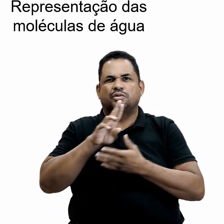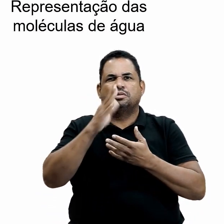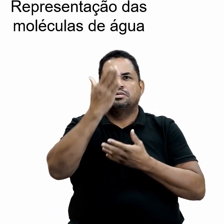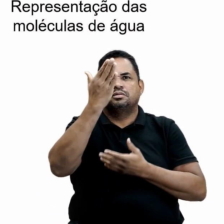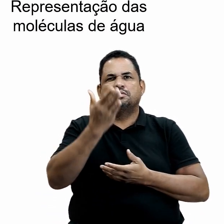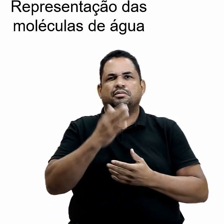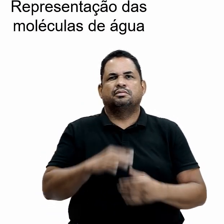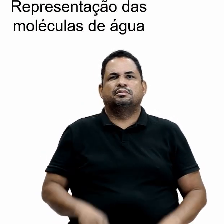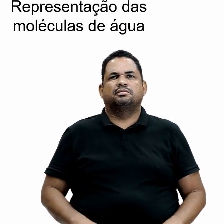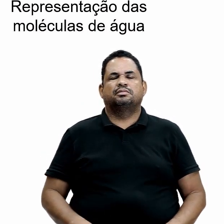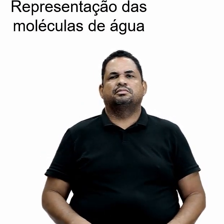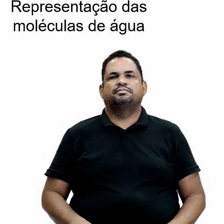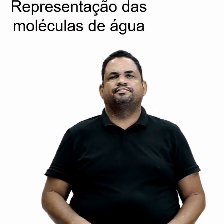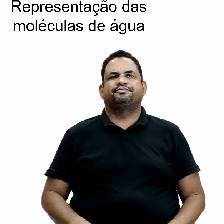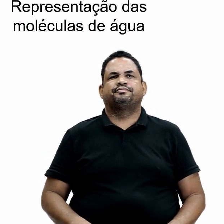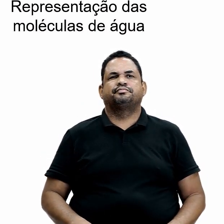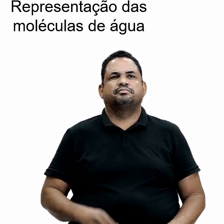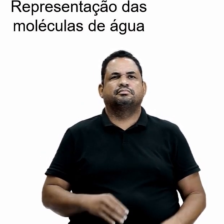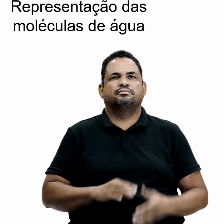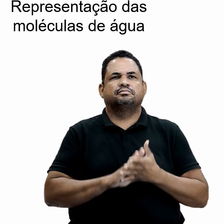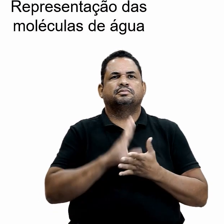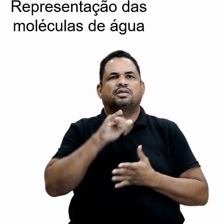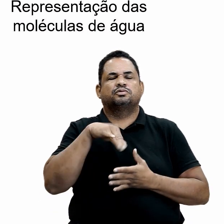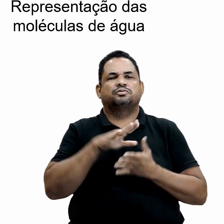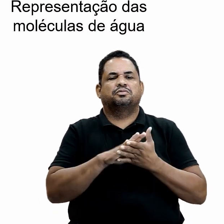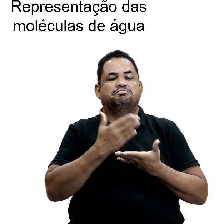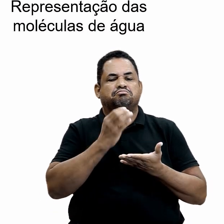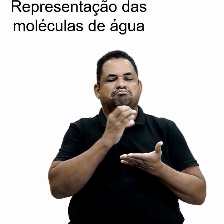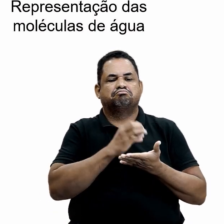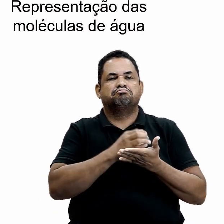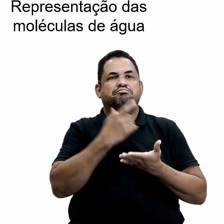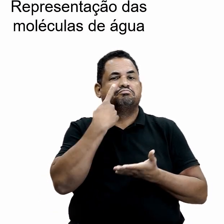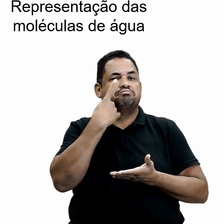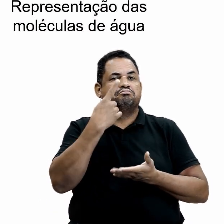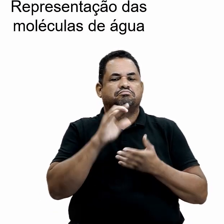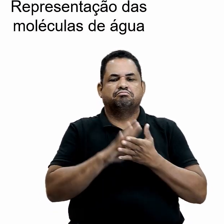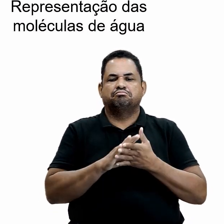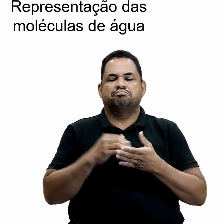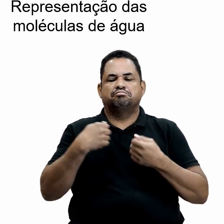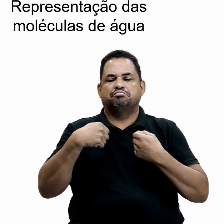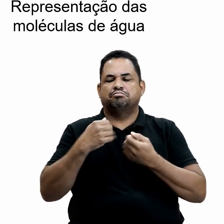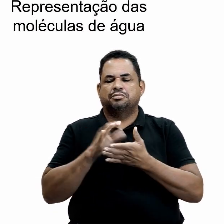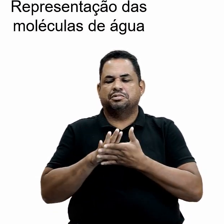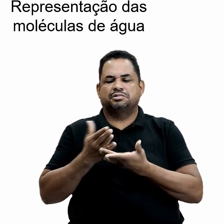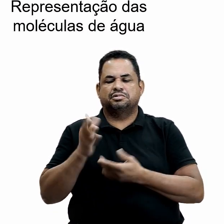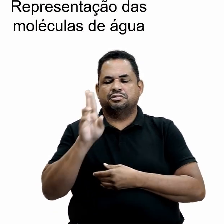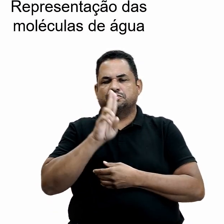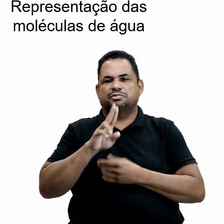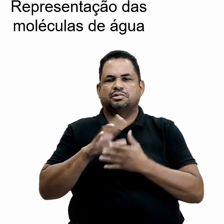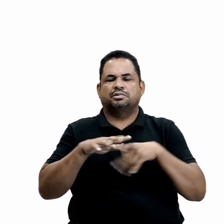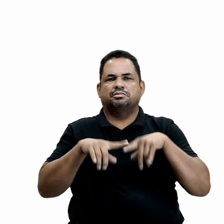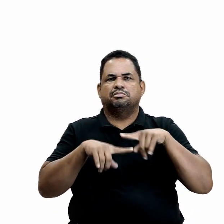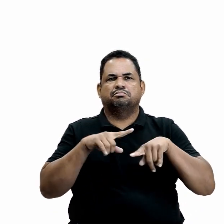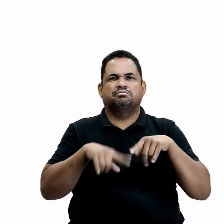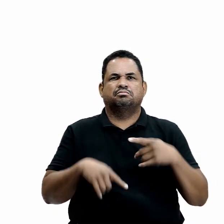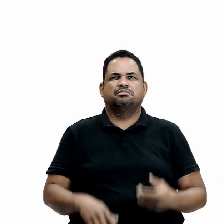E macroscopicamente, quer dizer, a olho nu eu consigo identificar a água naturalmente.